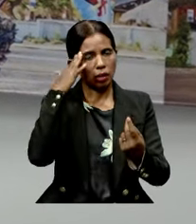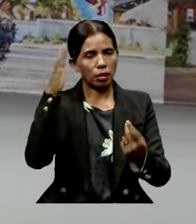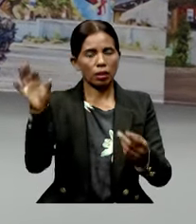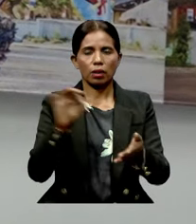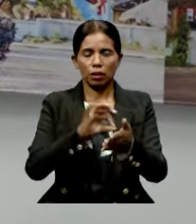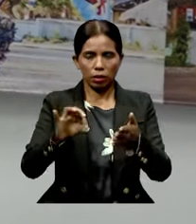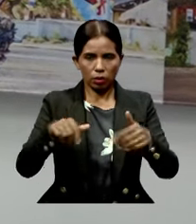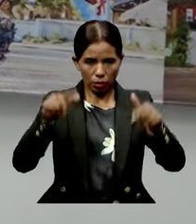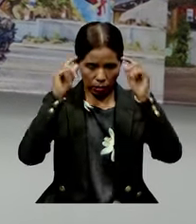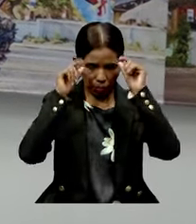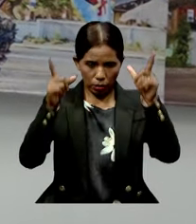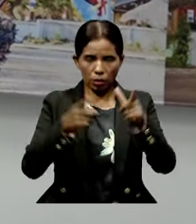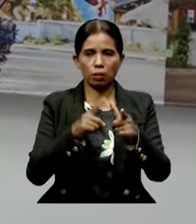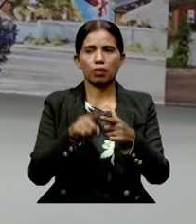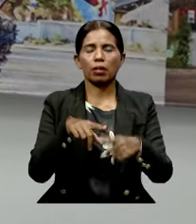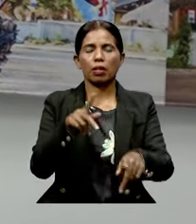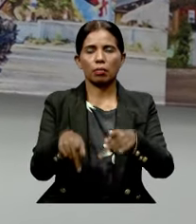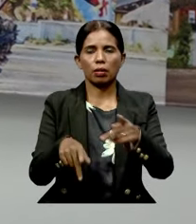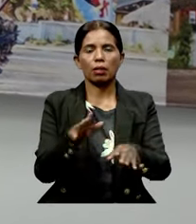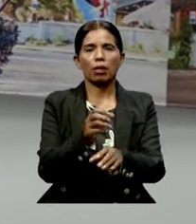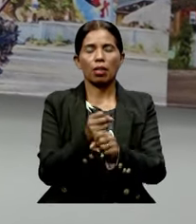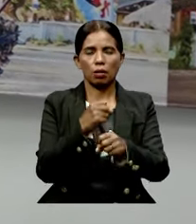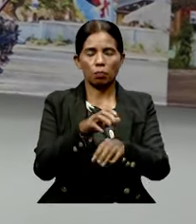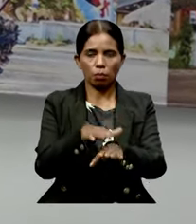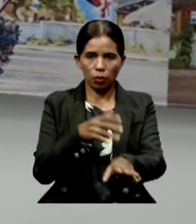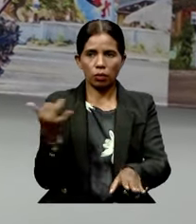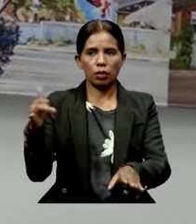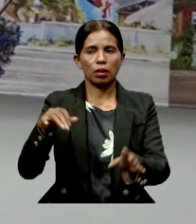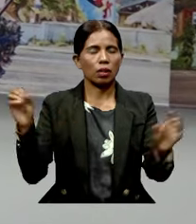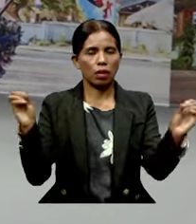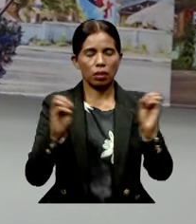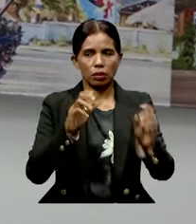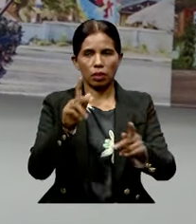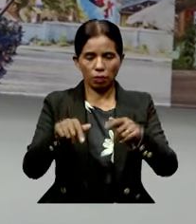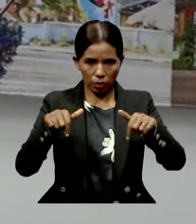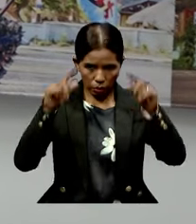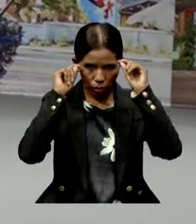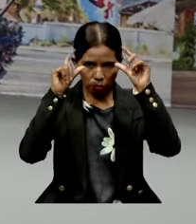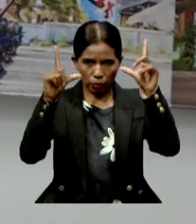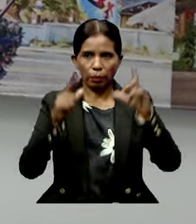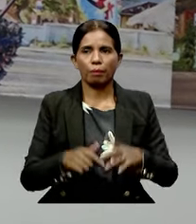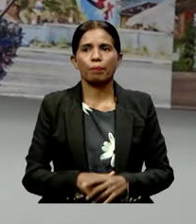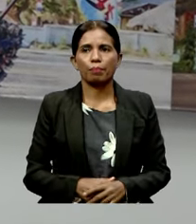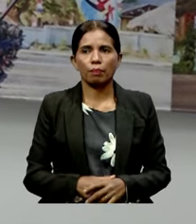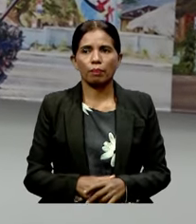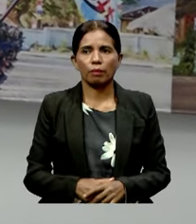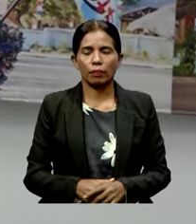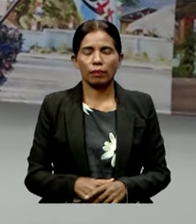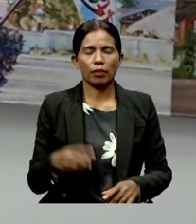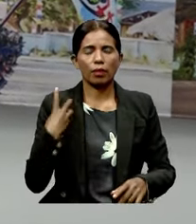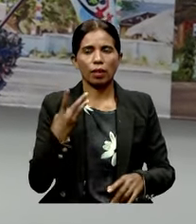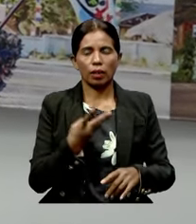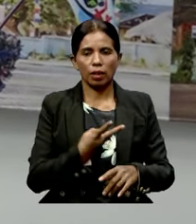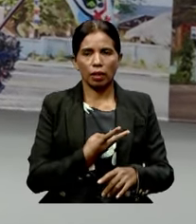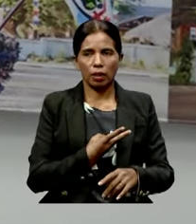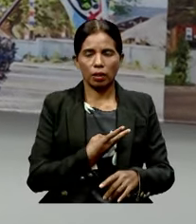Timor, e depois ema neve mahalo recrutamento basira mos Laos e Timor. Não é, ita considera